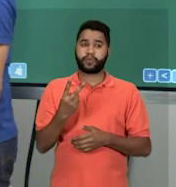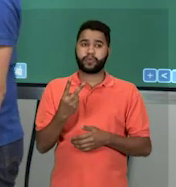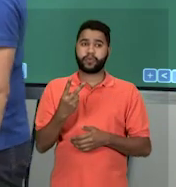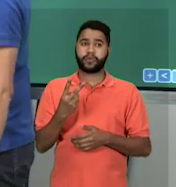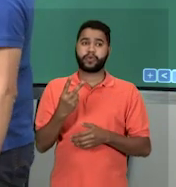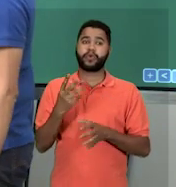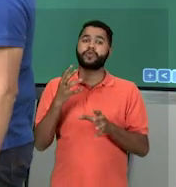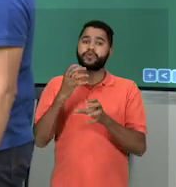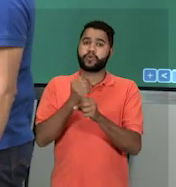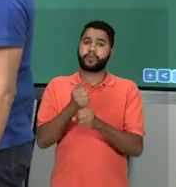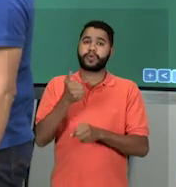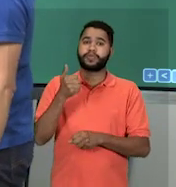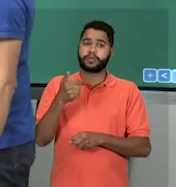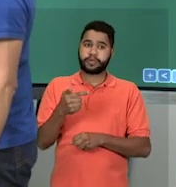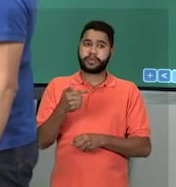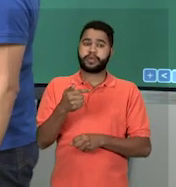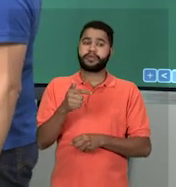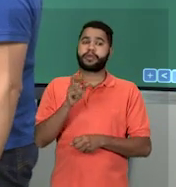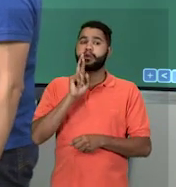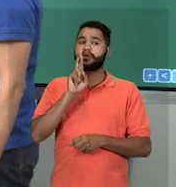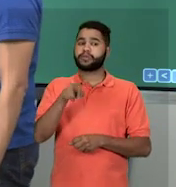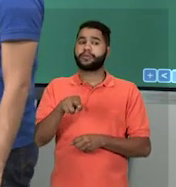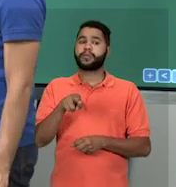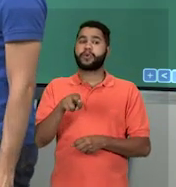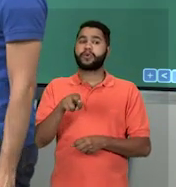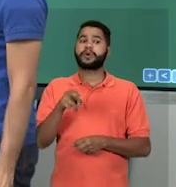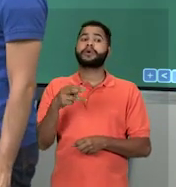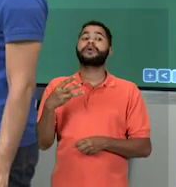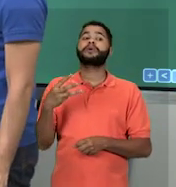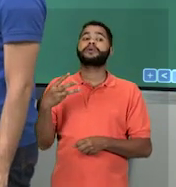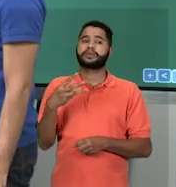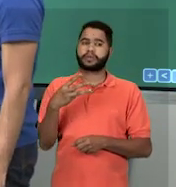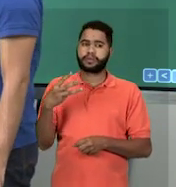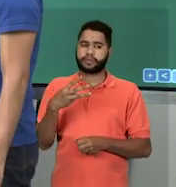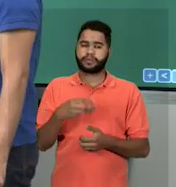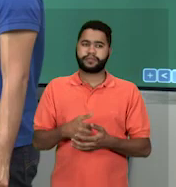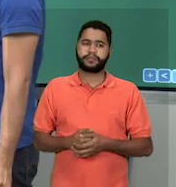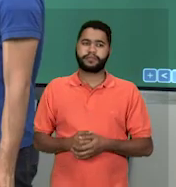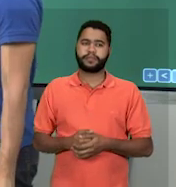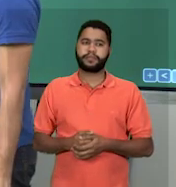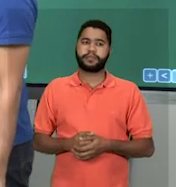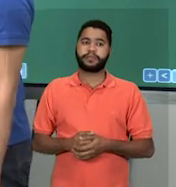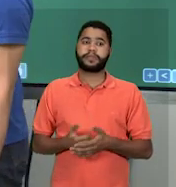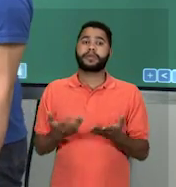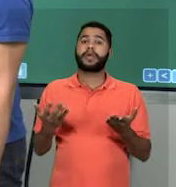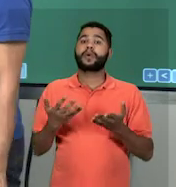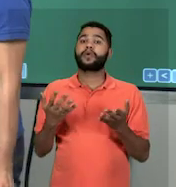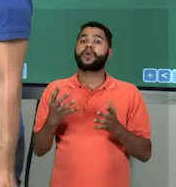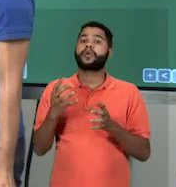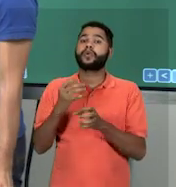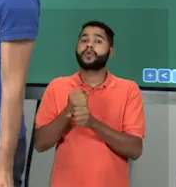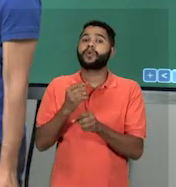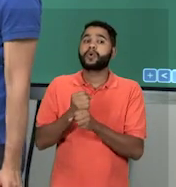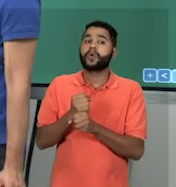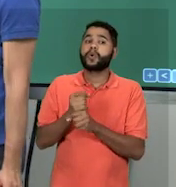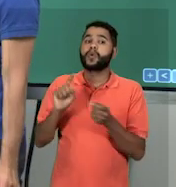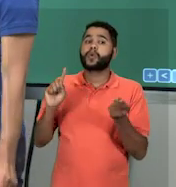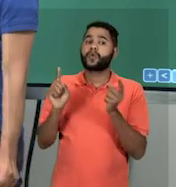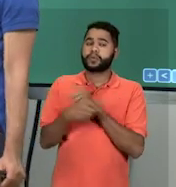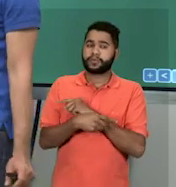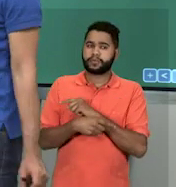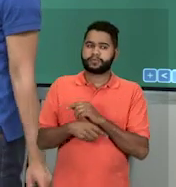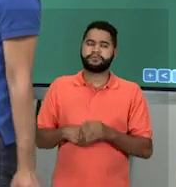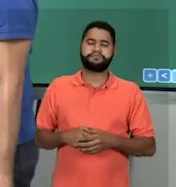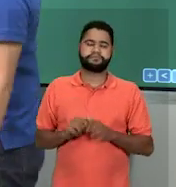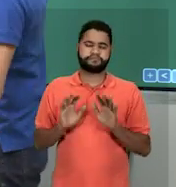são meio com 17 o resultado E deu o quanto 33 só que eu quero fazer as operações inversas para chegar